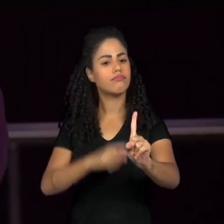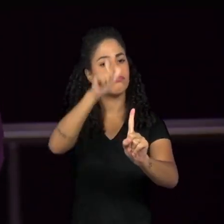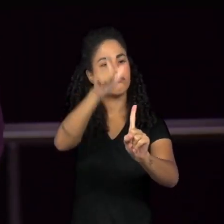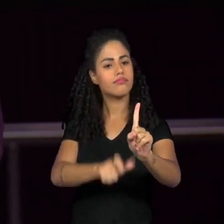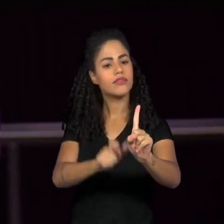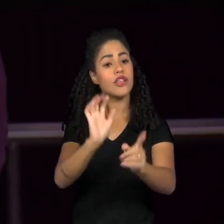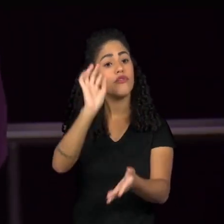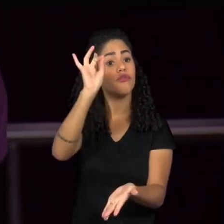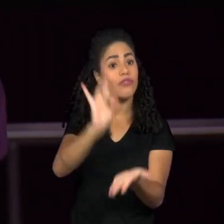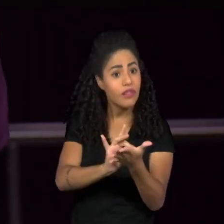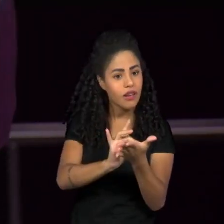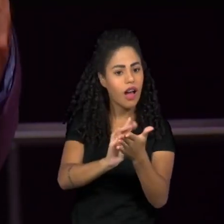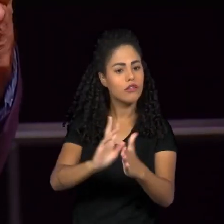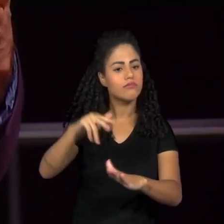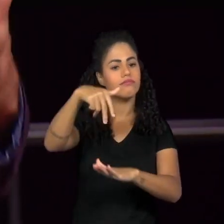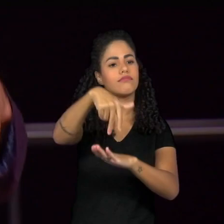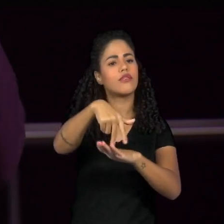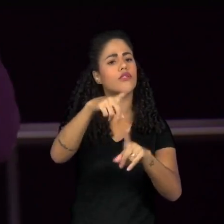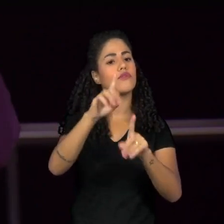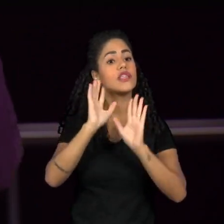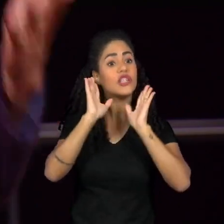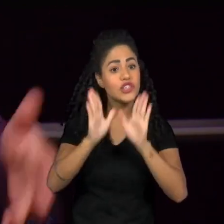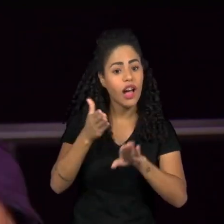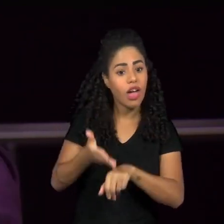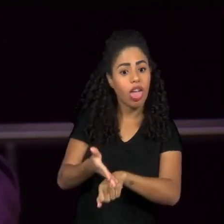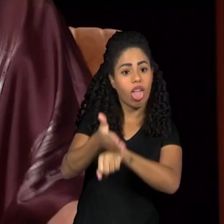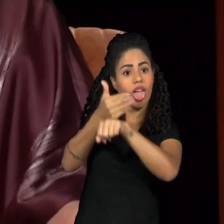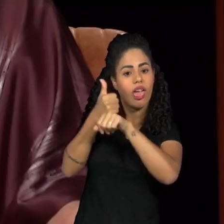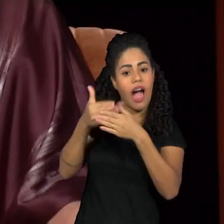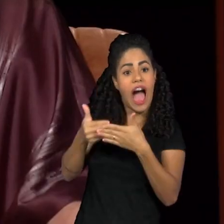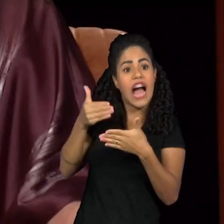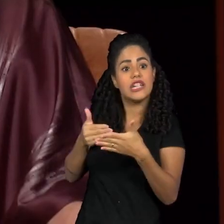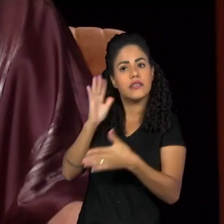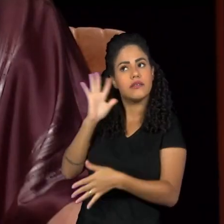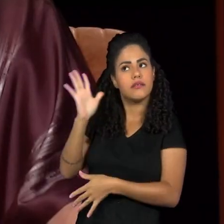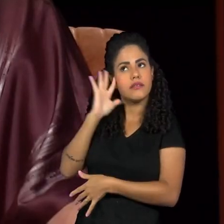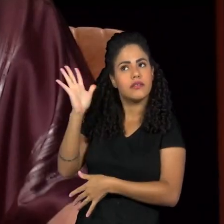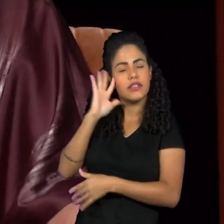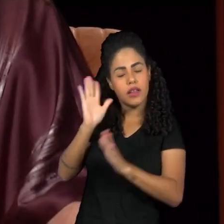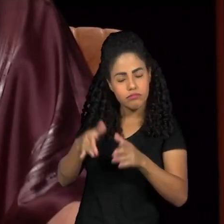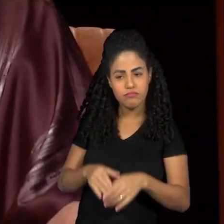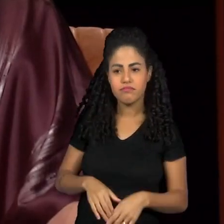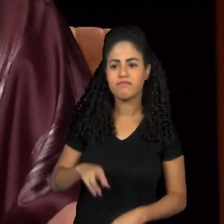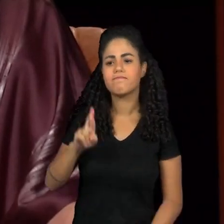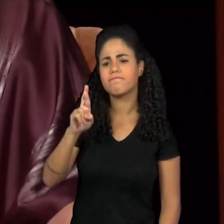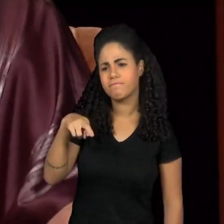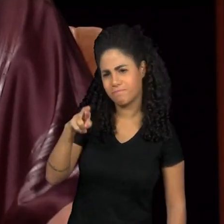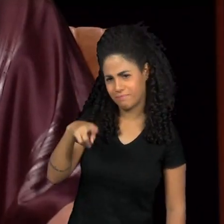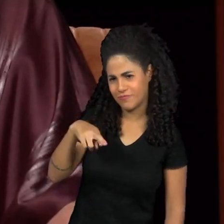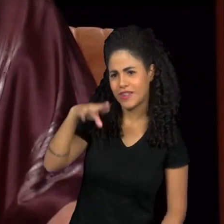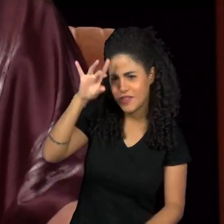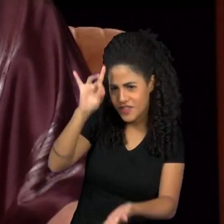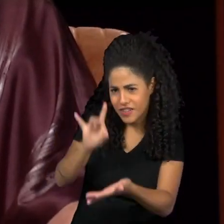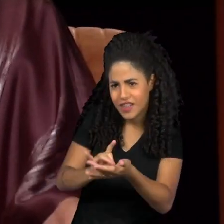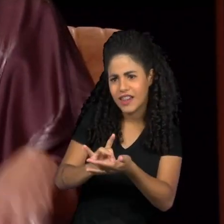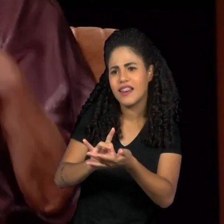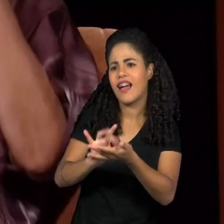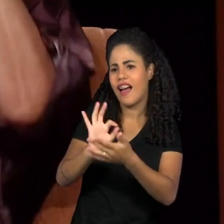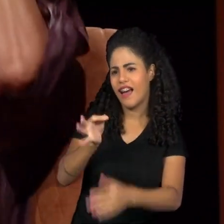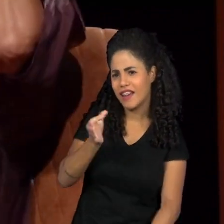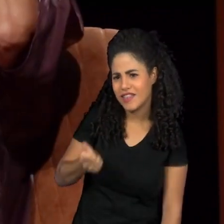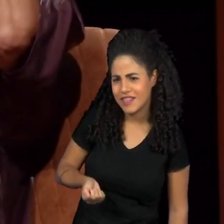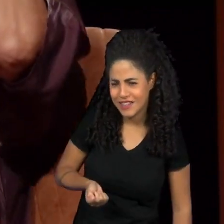tornar realidade aquilo que você estava pensando durante anos. Tem toda a razão, é isso mesmo.